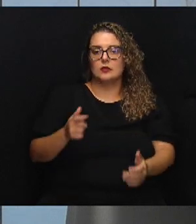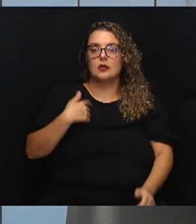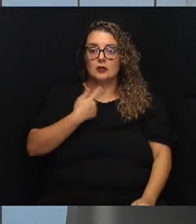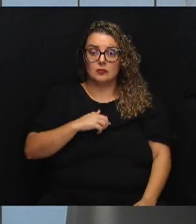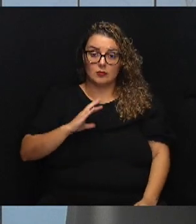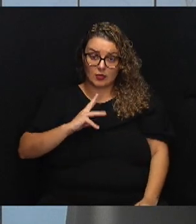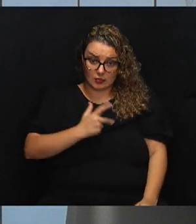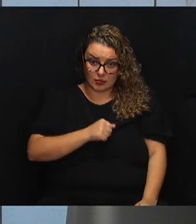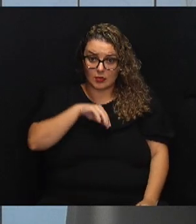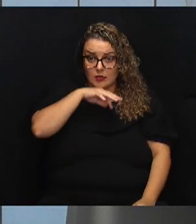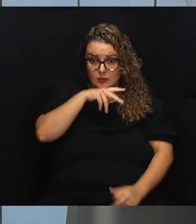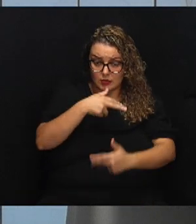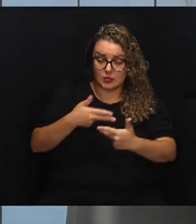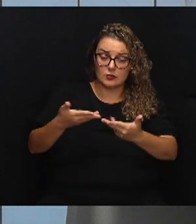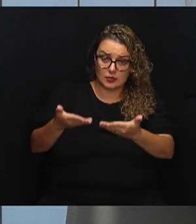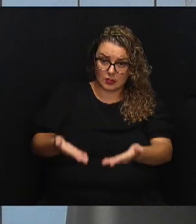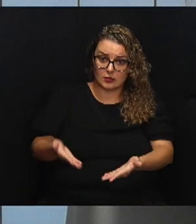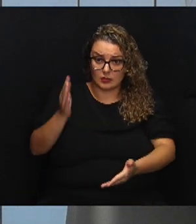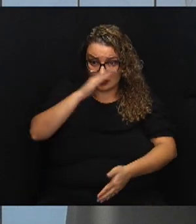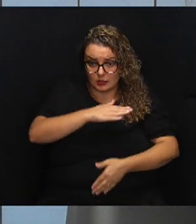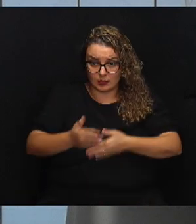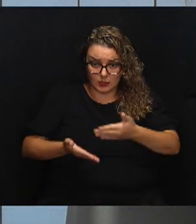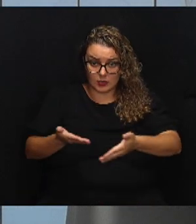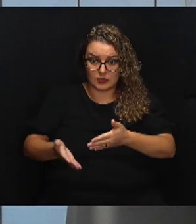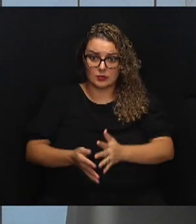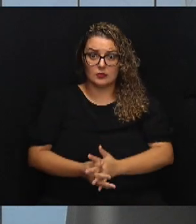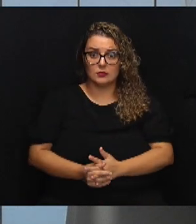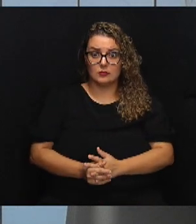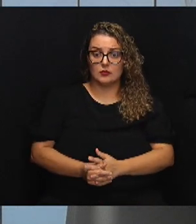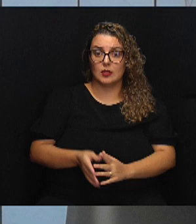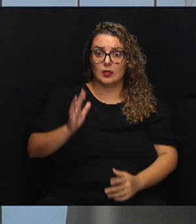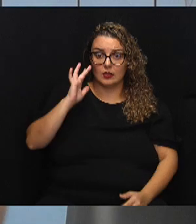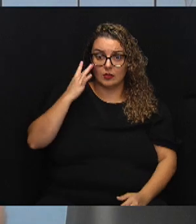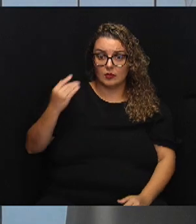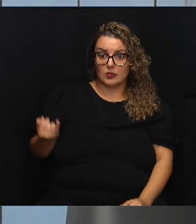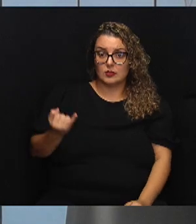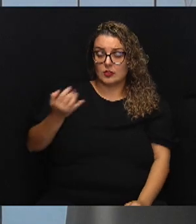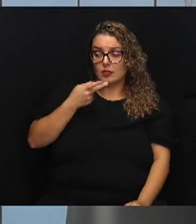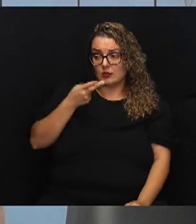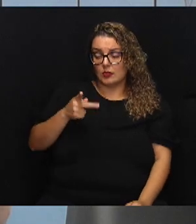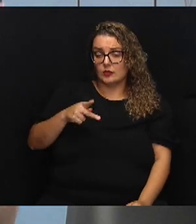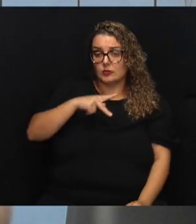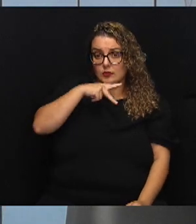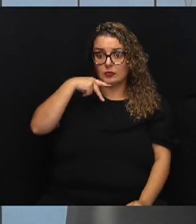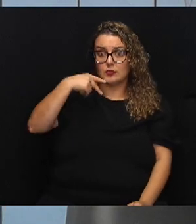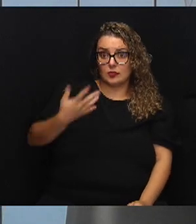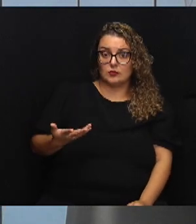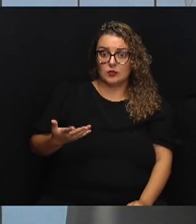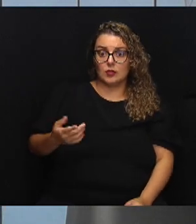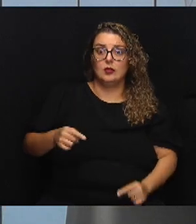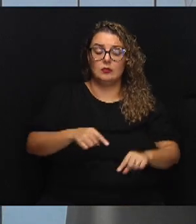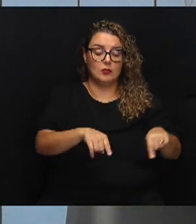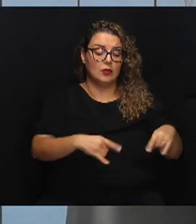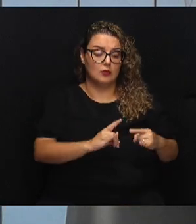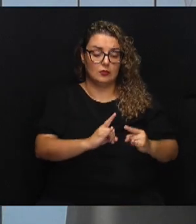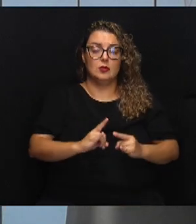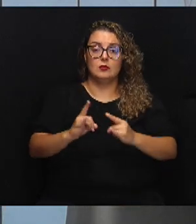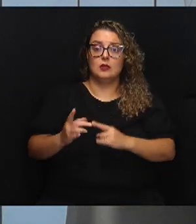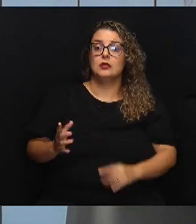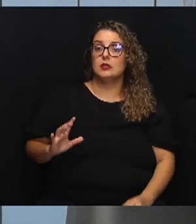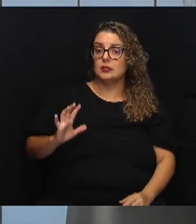salvar o animal que está em maus tratos. Achei interessante a fala do Permínio sobre onde os condomínios também tem aparecido